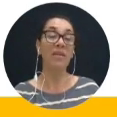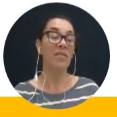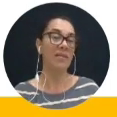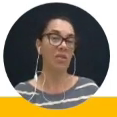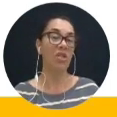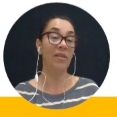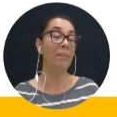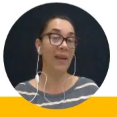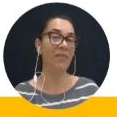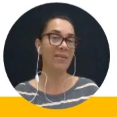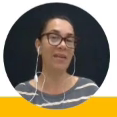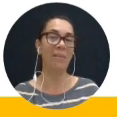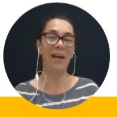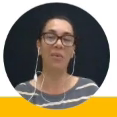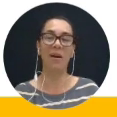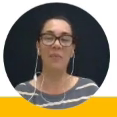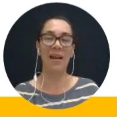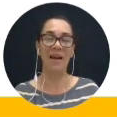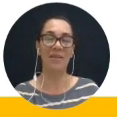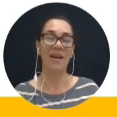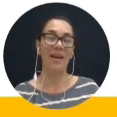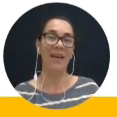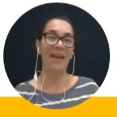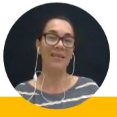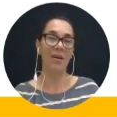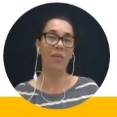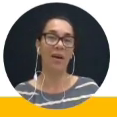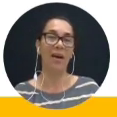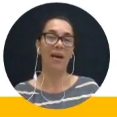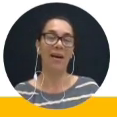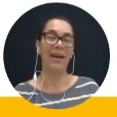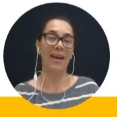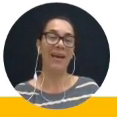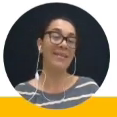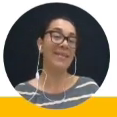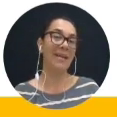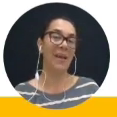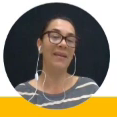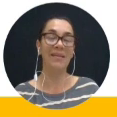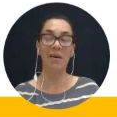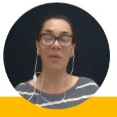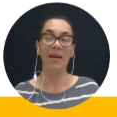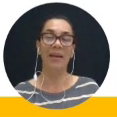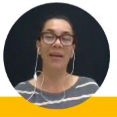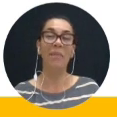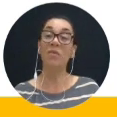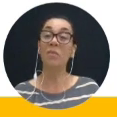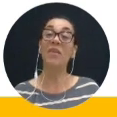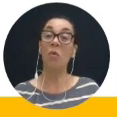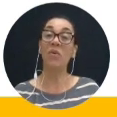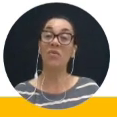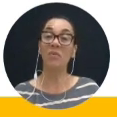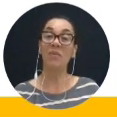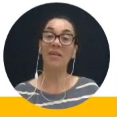porque muitas vezes a gente também faz o trabalho com as palavras em relação a essa segmentação, mas